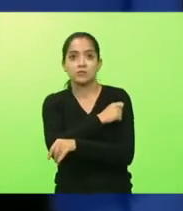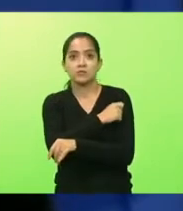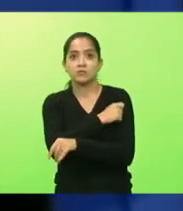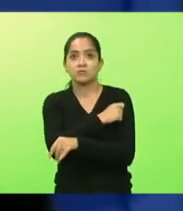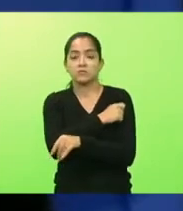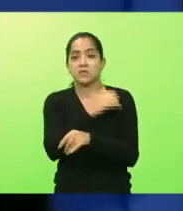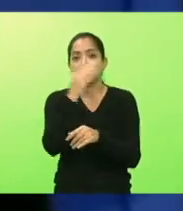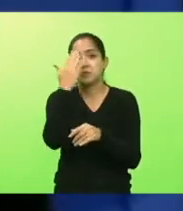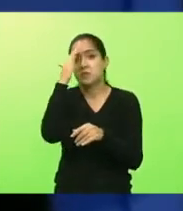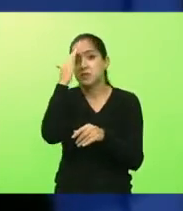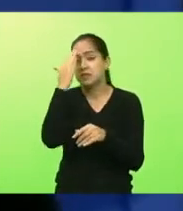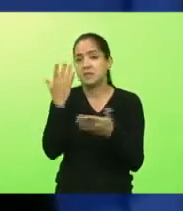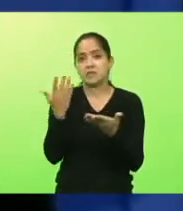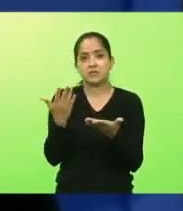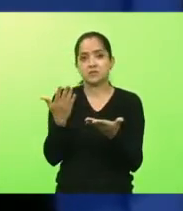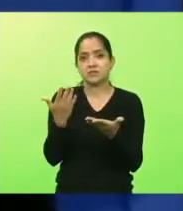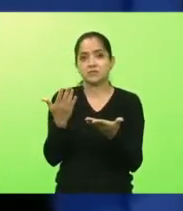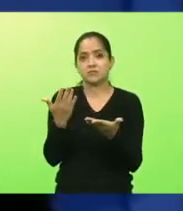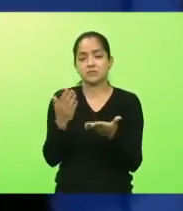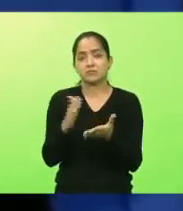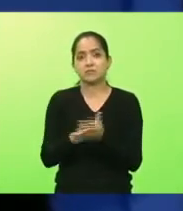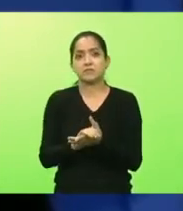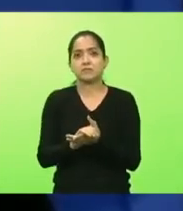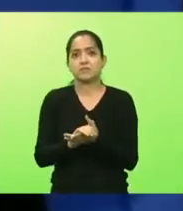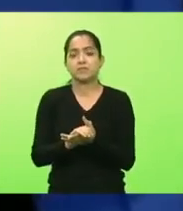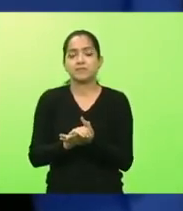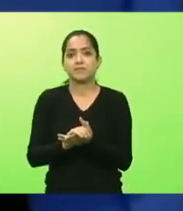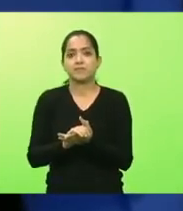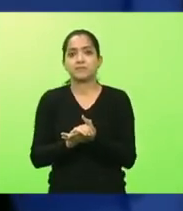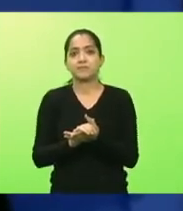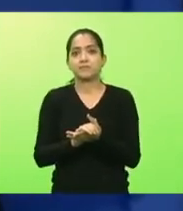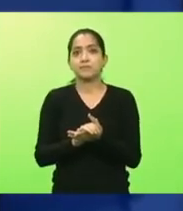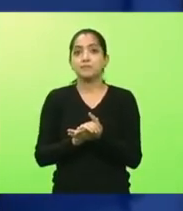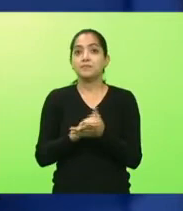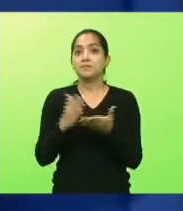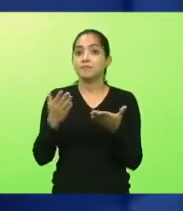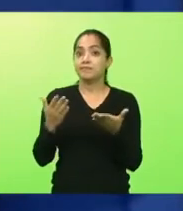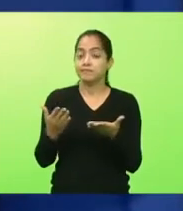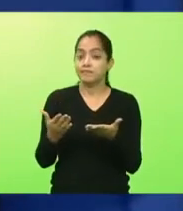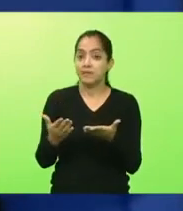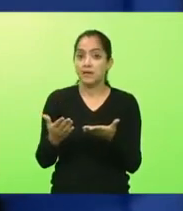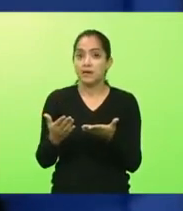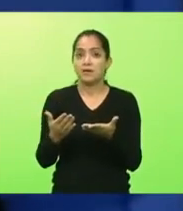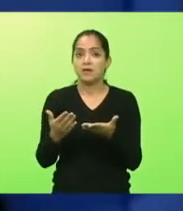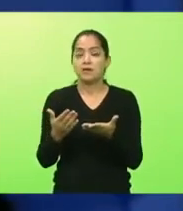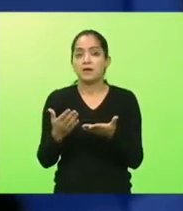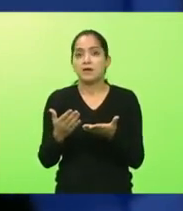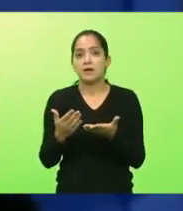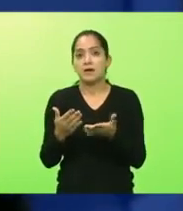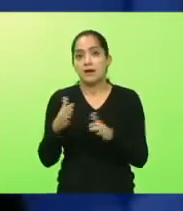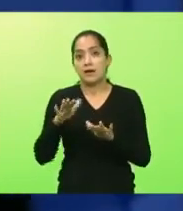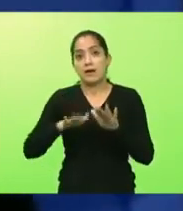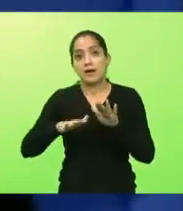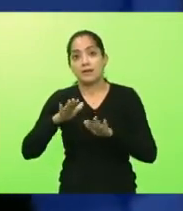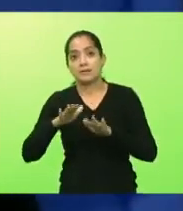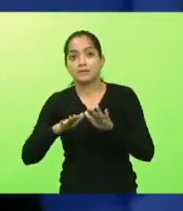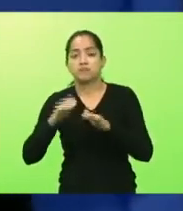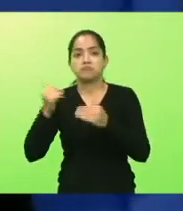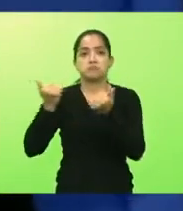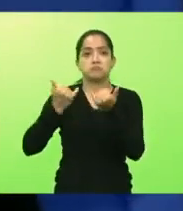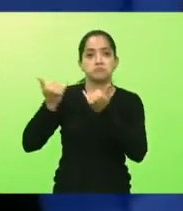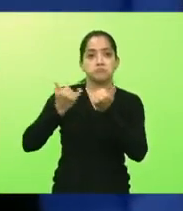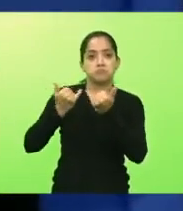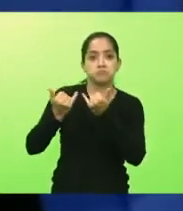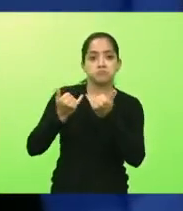coisa. Tornam-se analfabetos funcionais. Então, de repente, você tem uma informação, eles